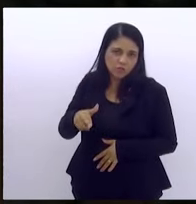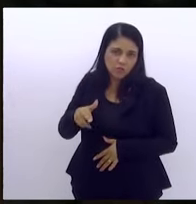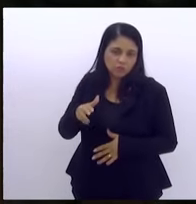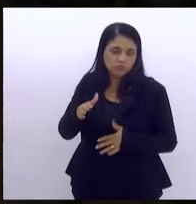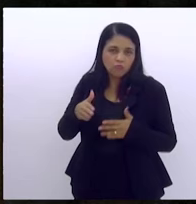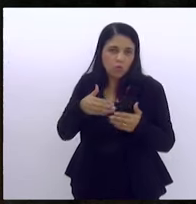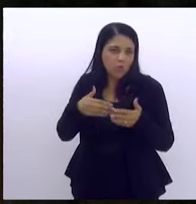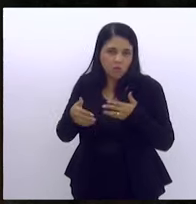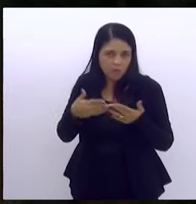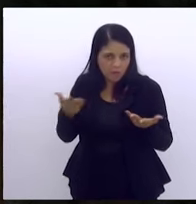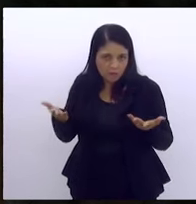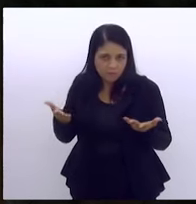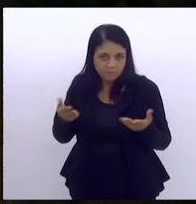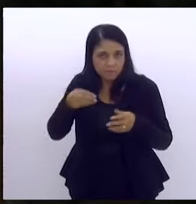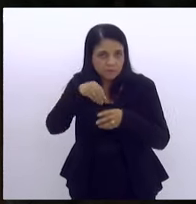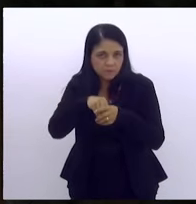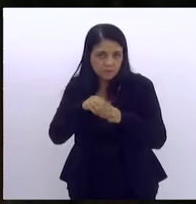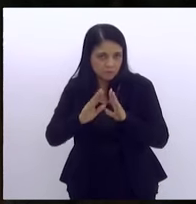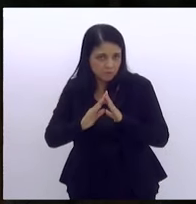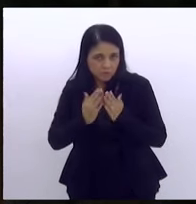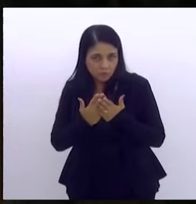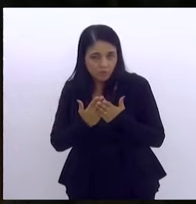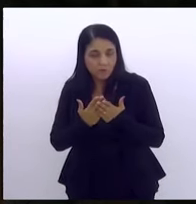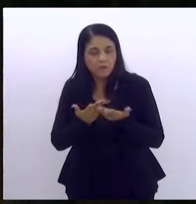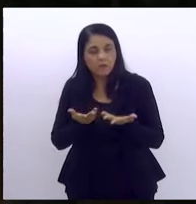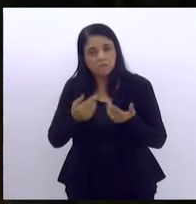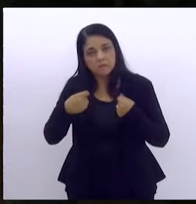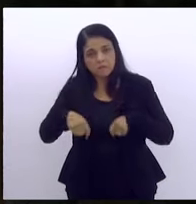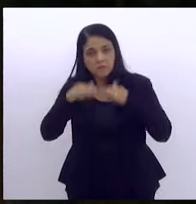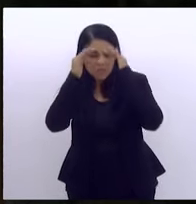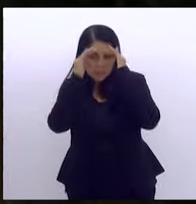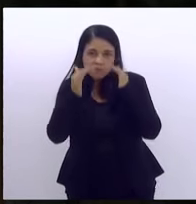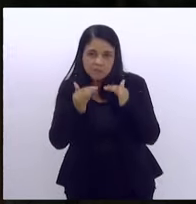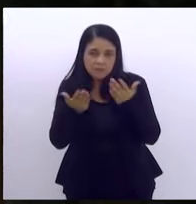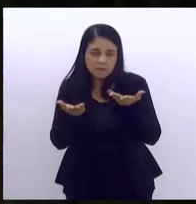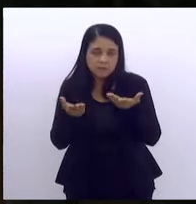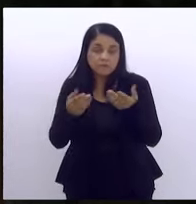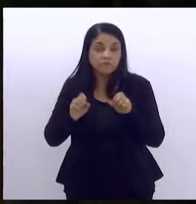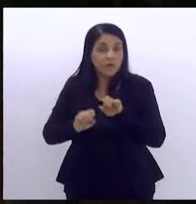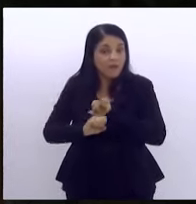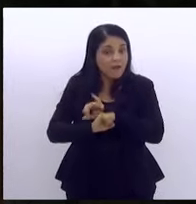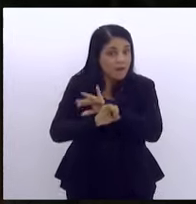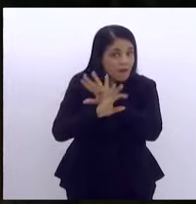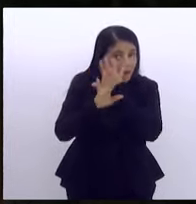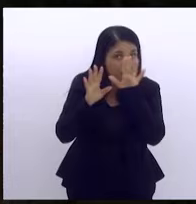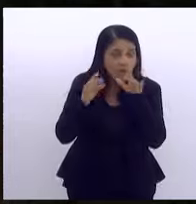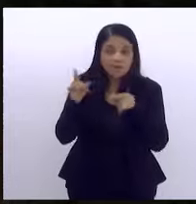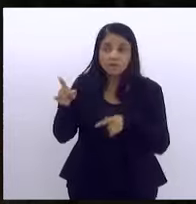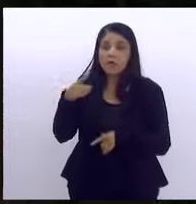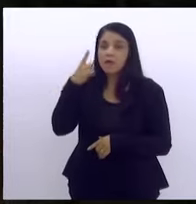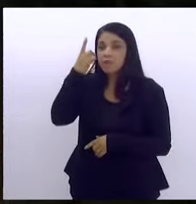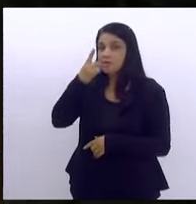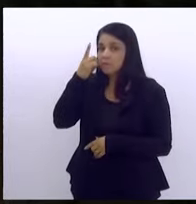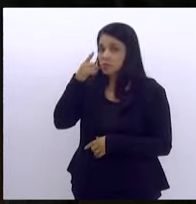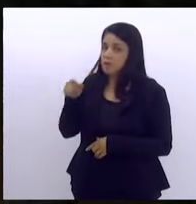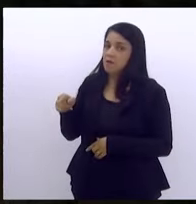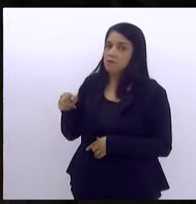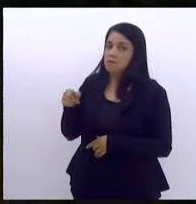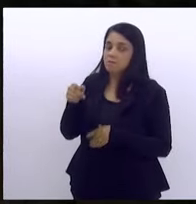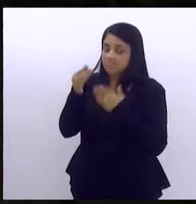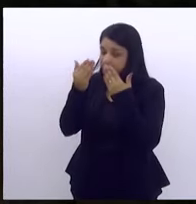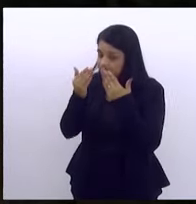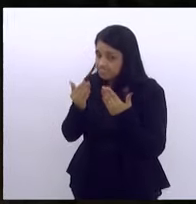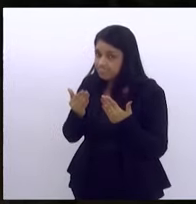religião nas escolas. É isso. Isso tem que ficar claro, quero que a deputada considere,